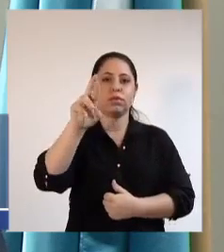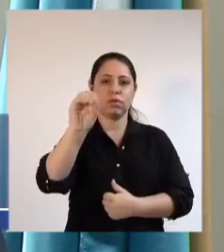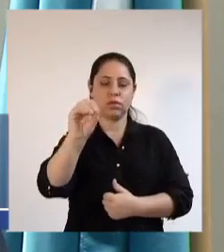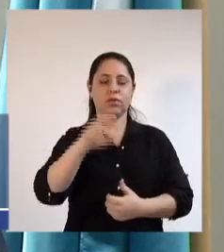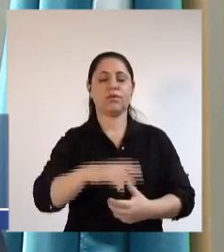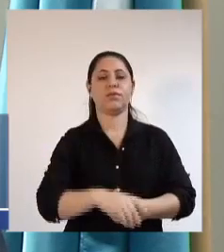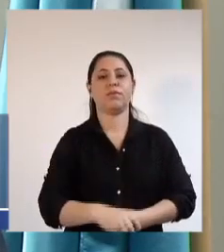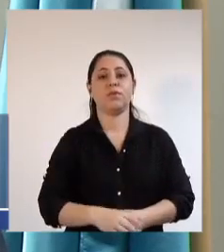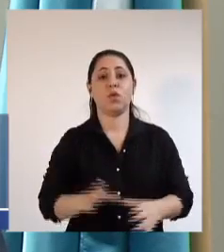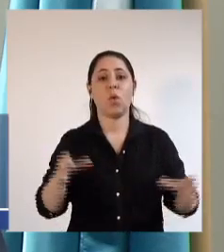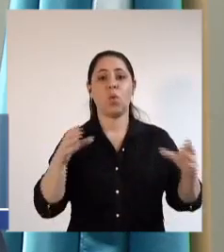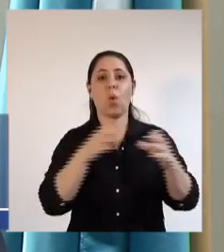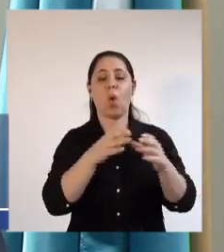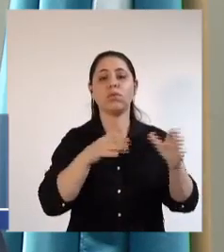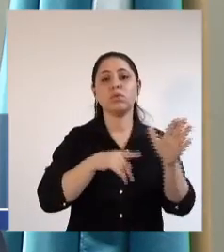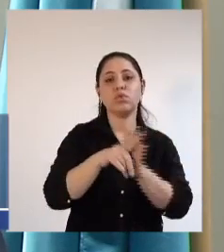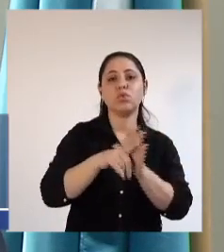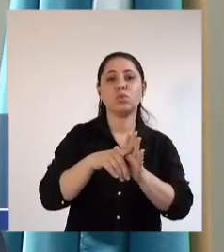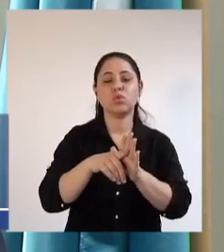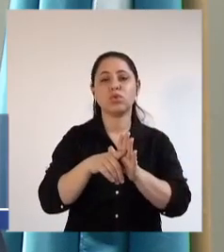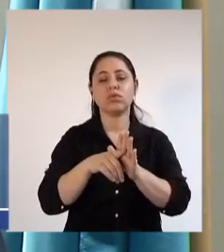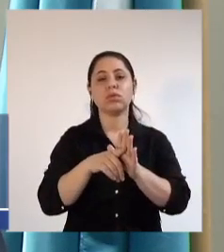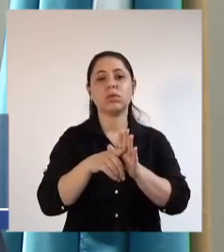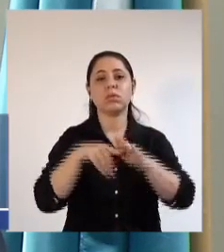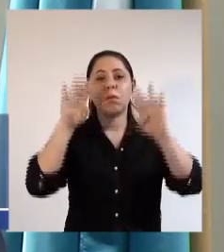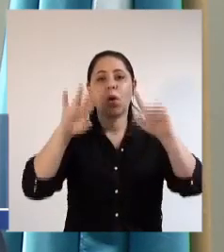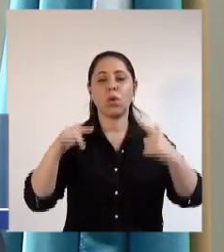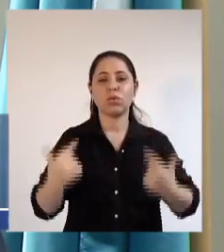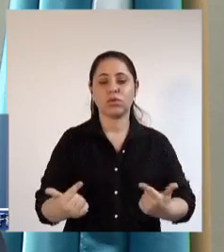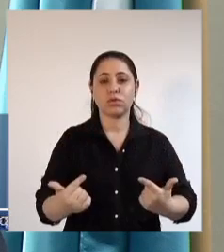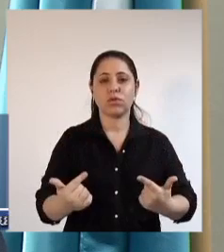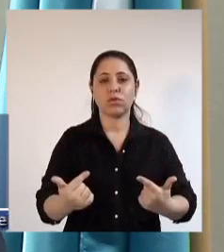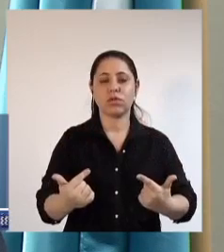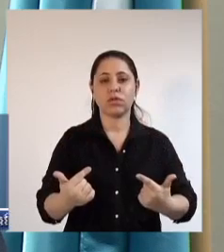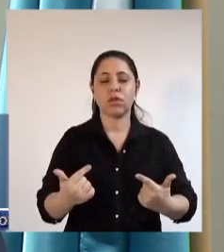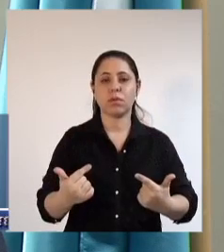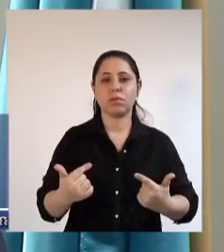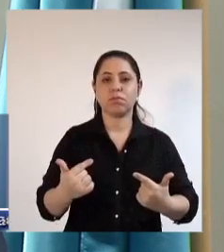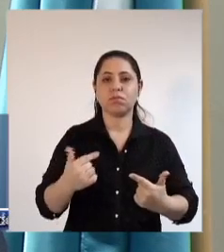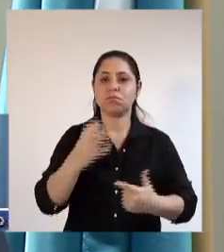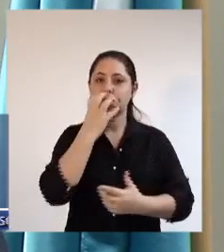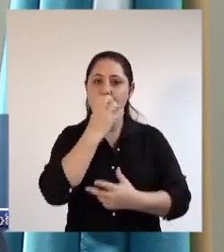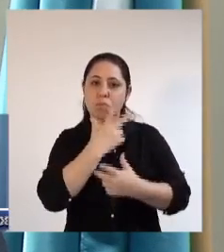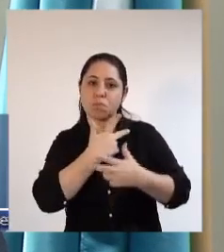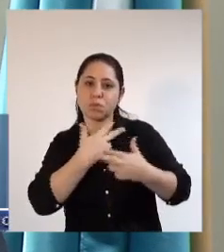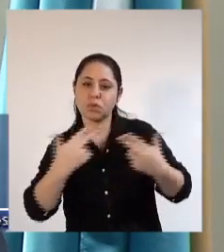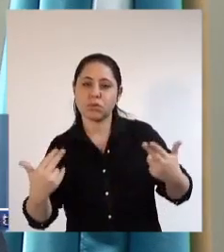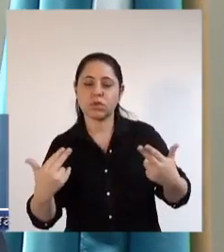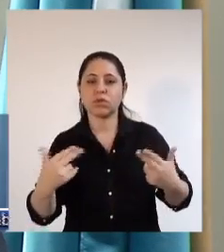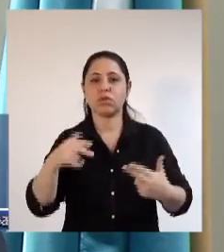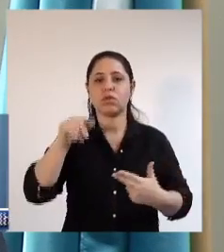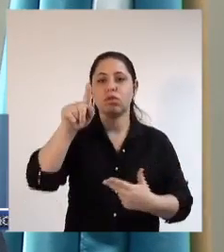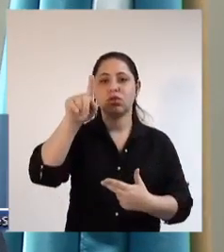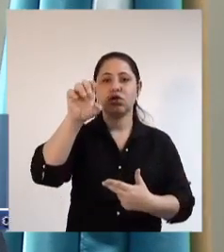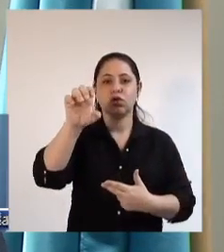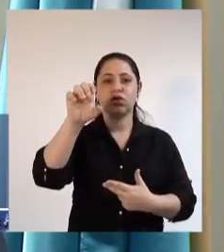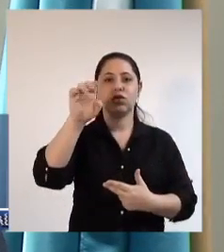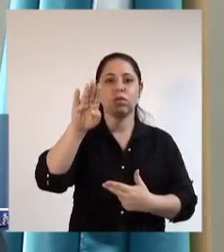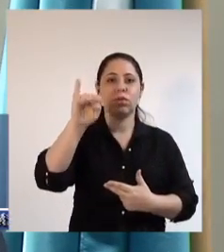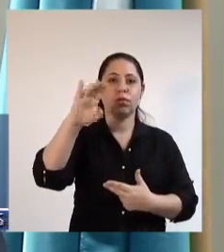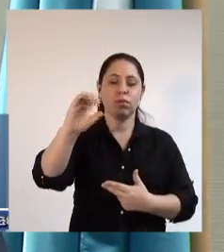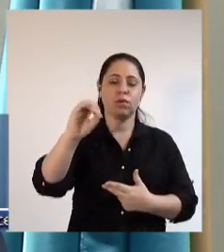grupo de estudos de biologia e ecologia de animais selvagens jebril titular